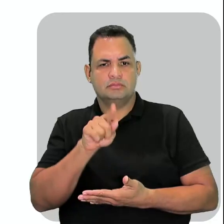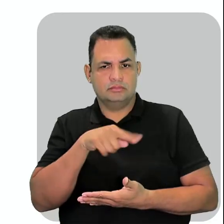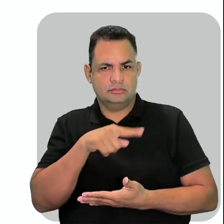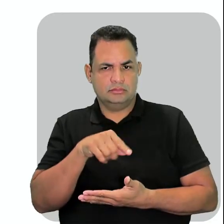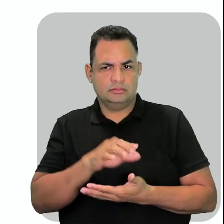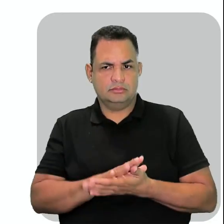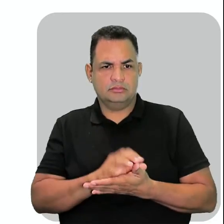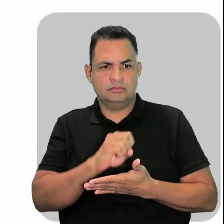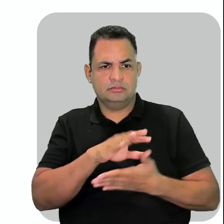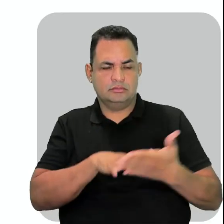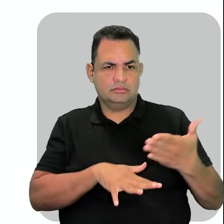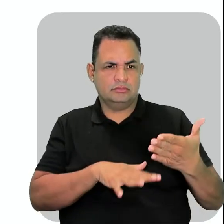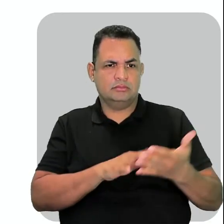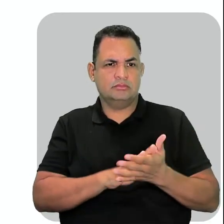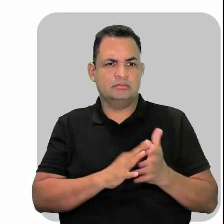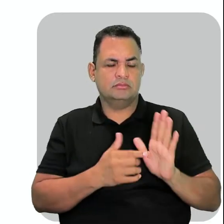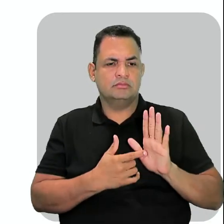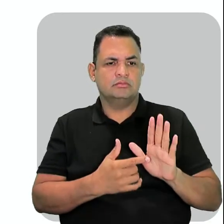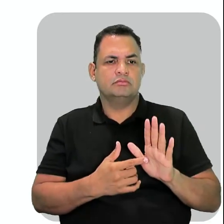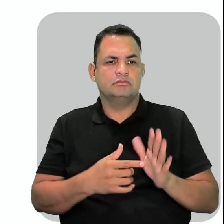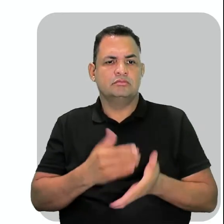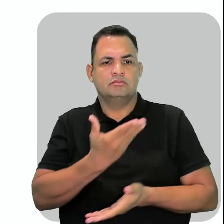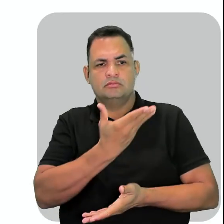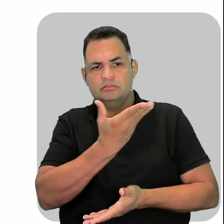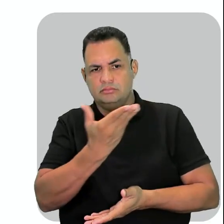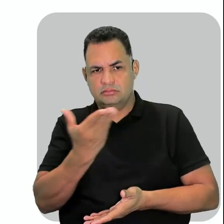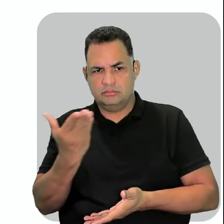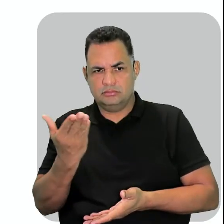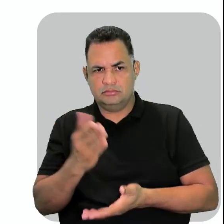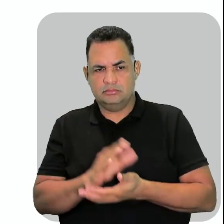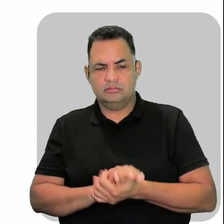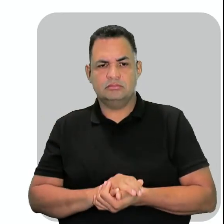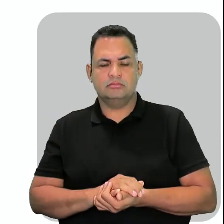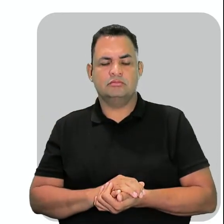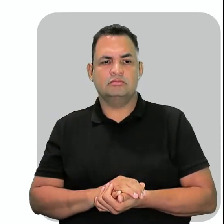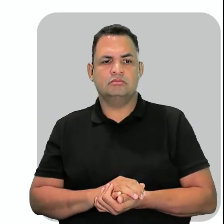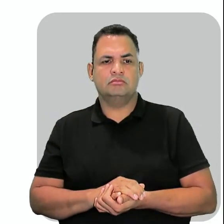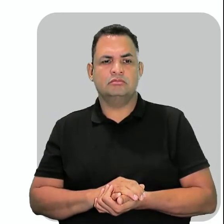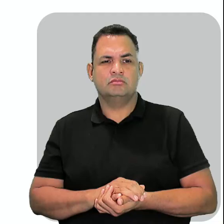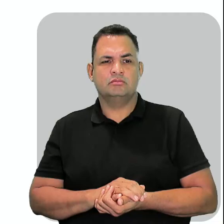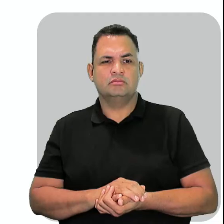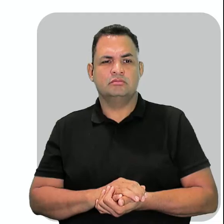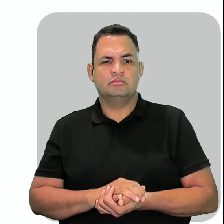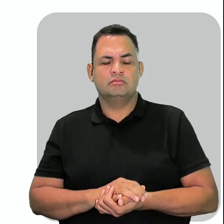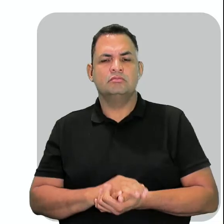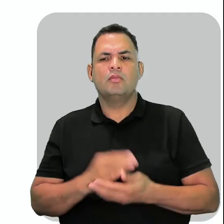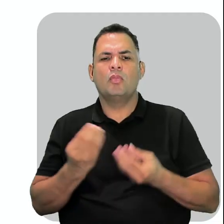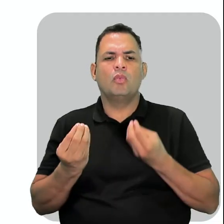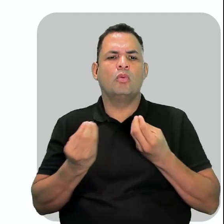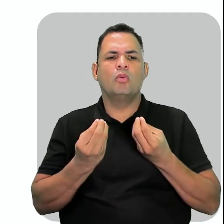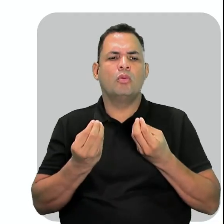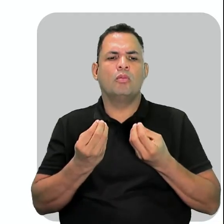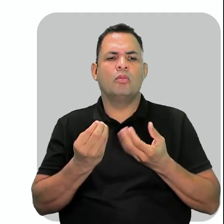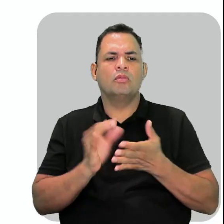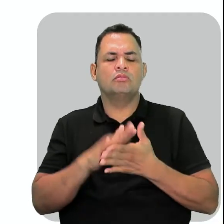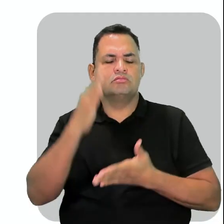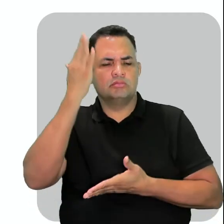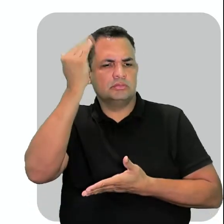assinale a alternativa que apresenta o nitro composto. Aí você olha e fala, professora, como que eu vou